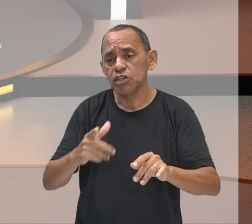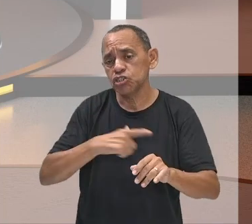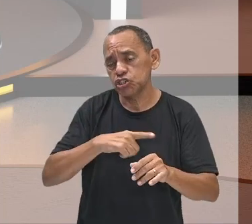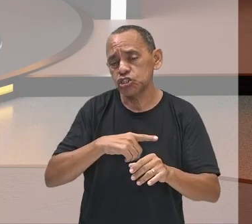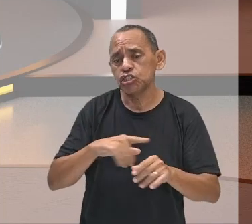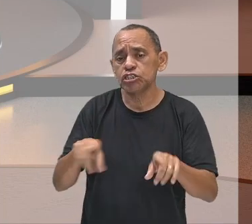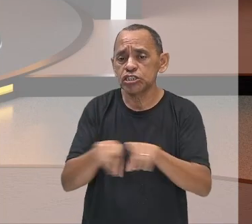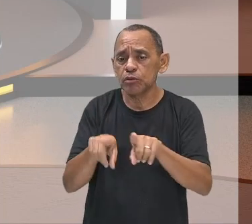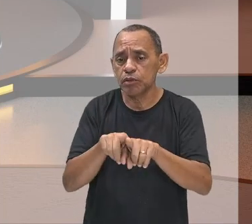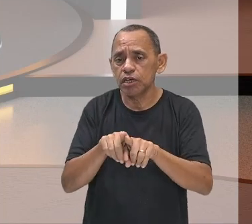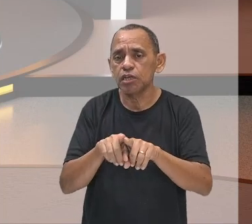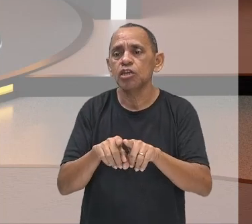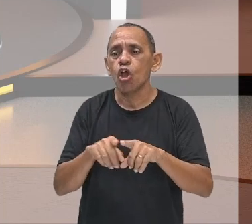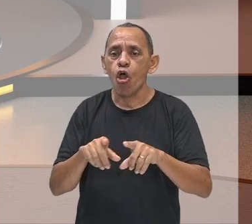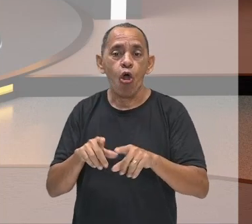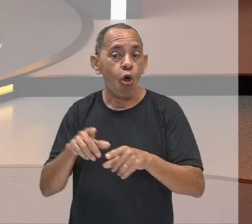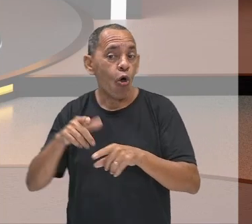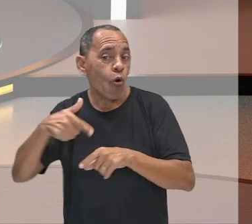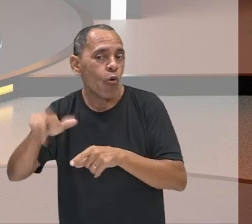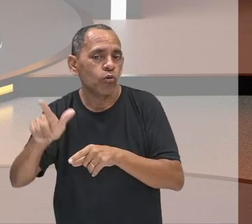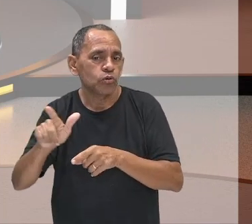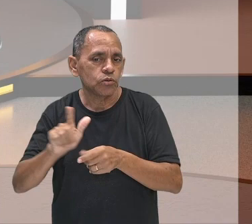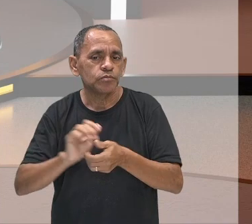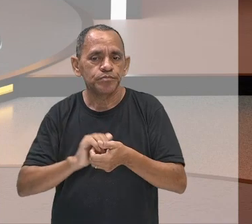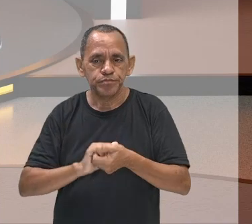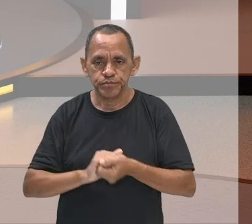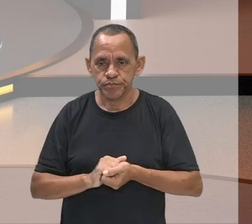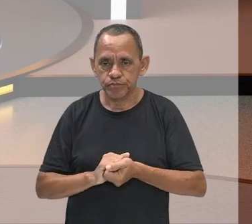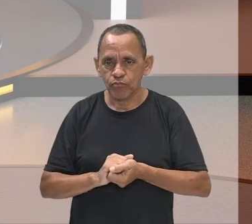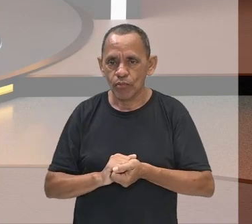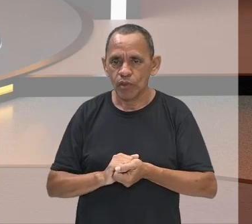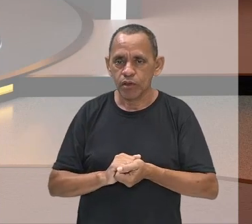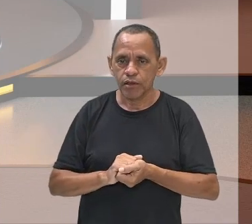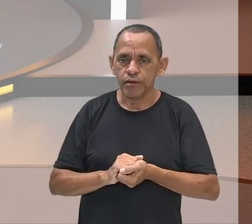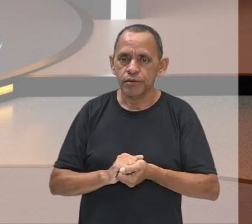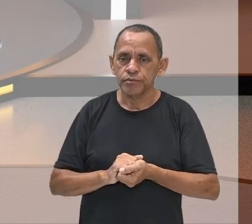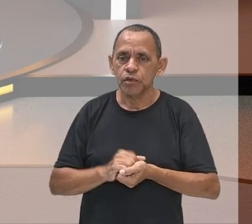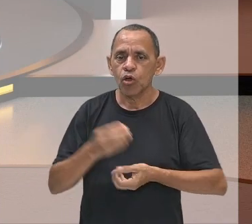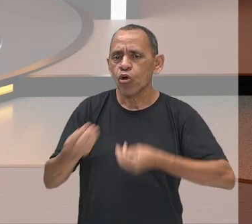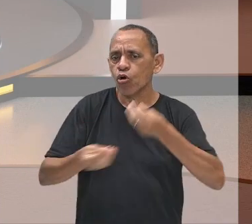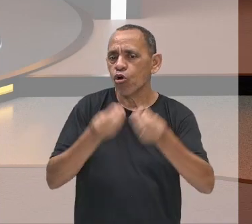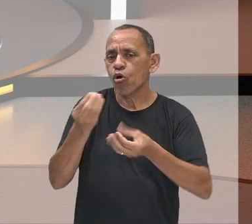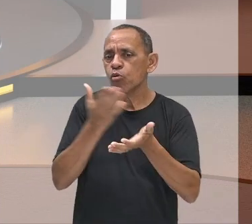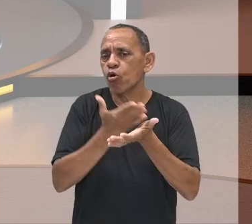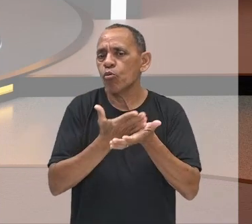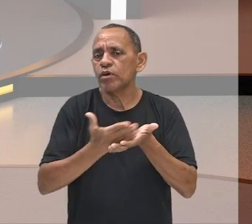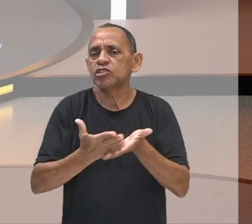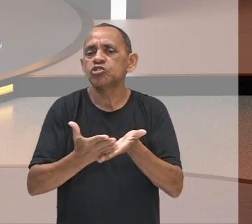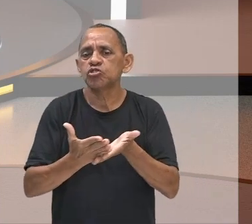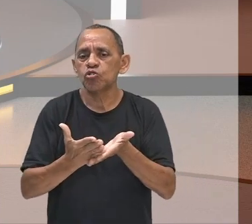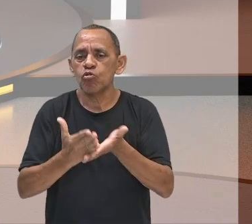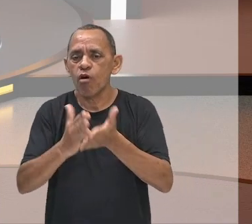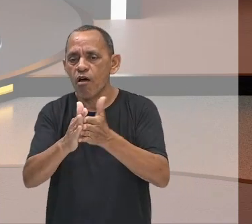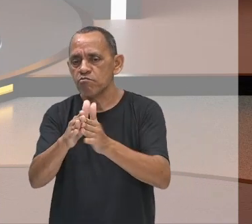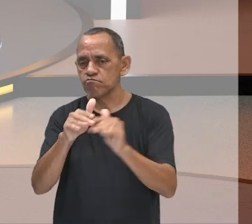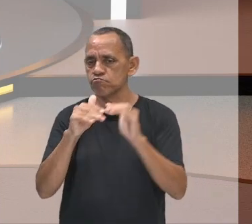é conhecido como um fato que iniciou ali a soberania inglesa